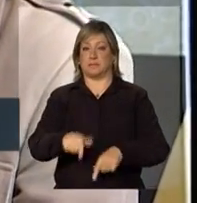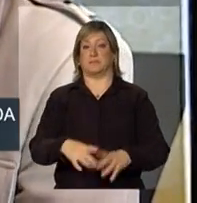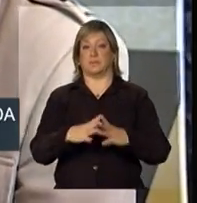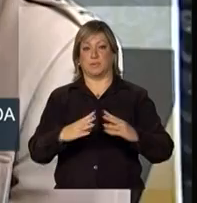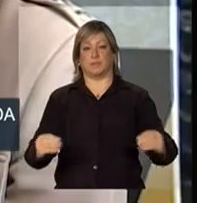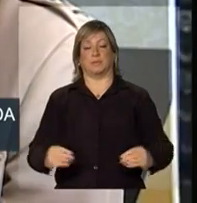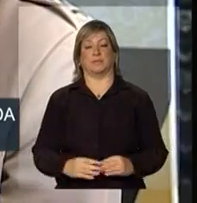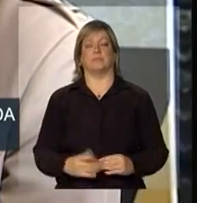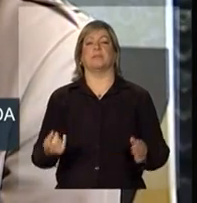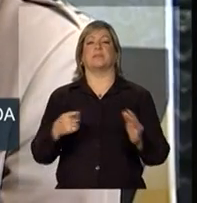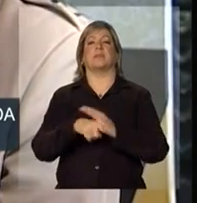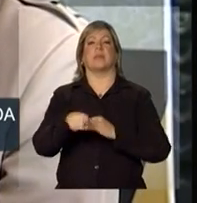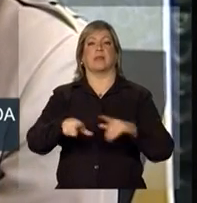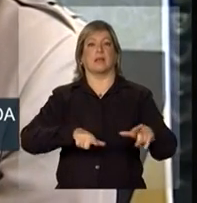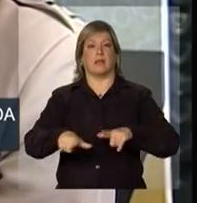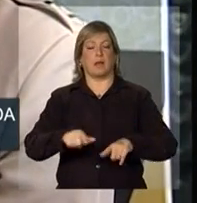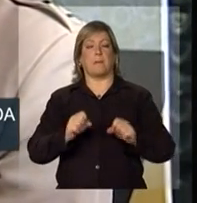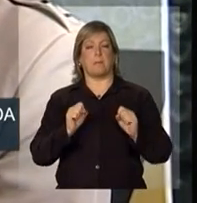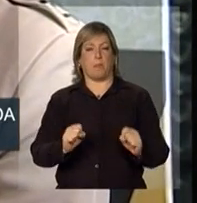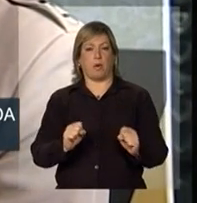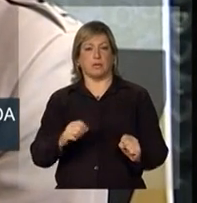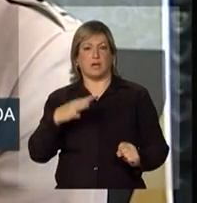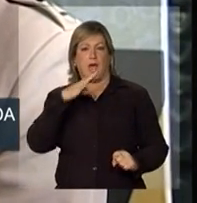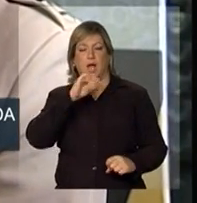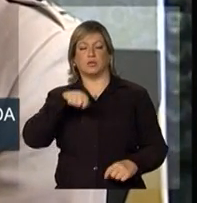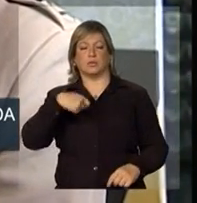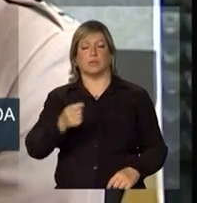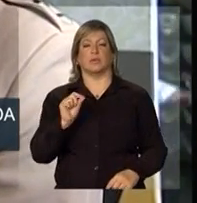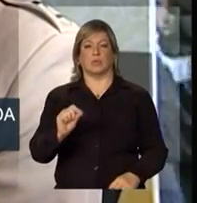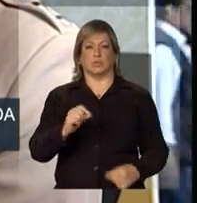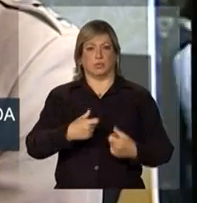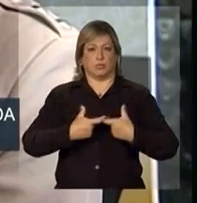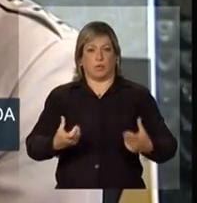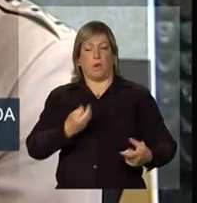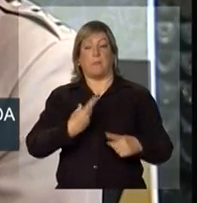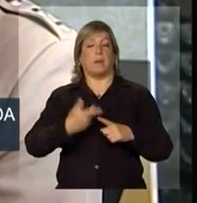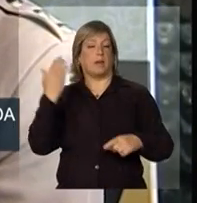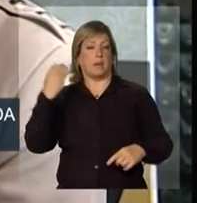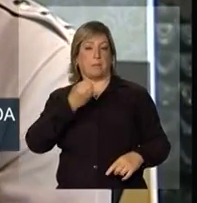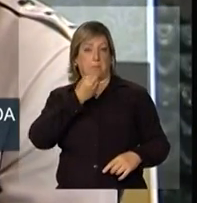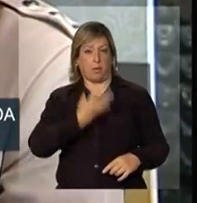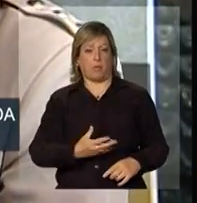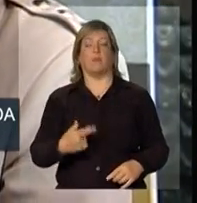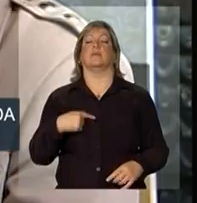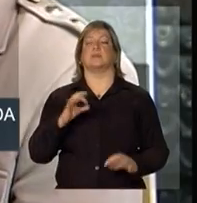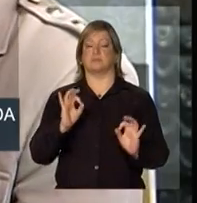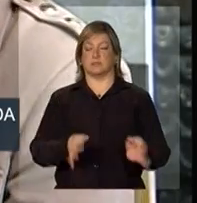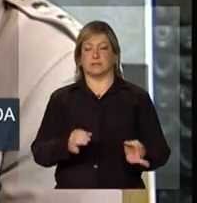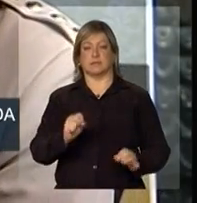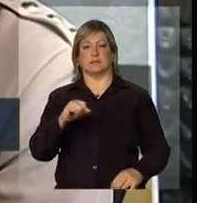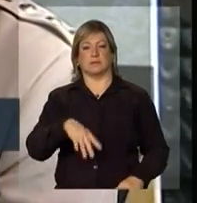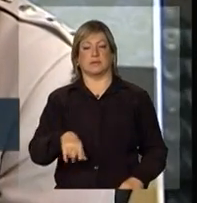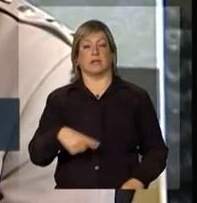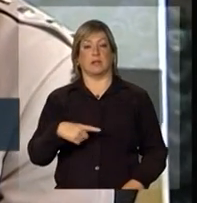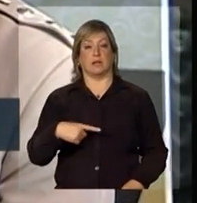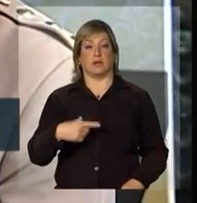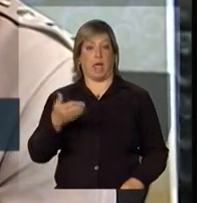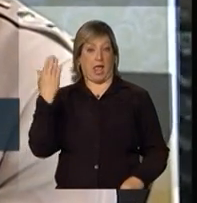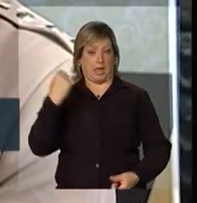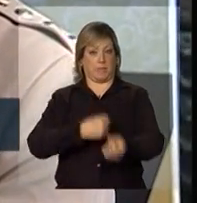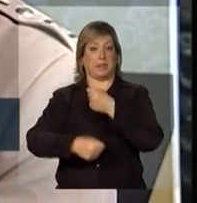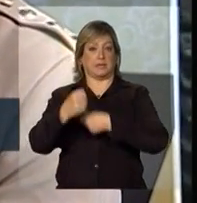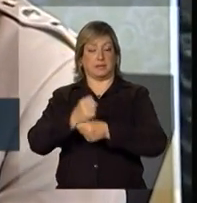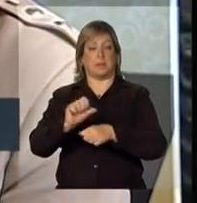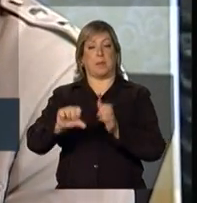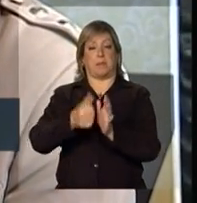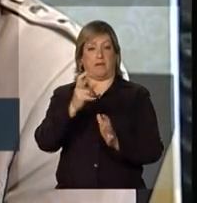essa operação pode ser considerada de sucesso já que é a segunda edição a primeira edição obteve bons números isso o objetivo de repetir É porque o ano passado nós